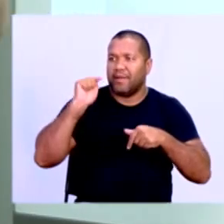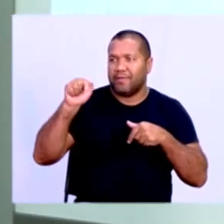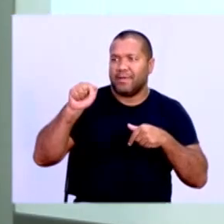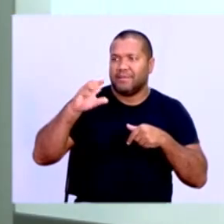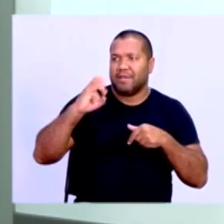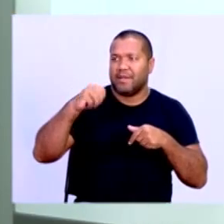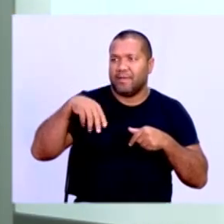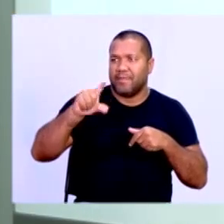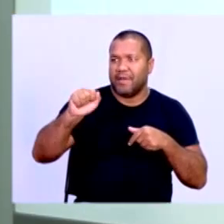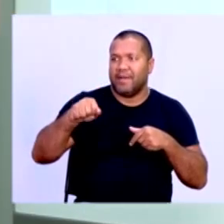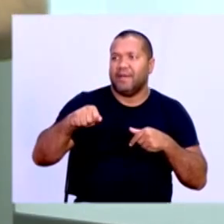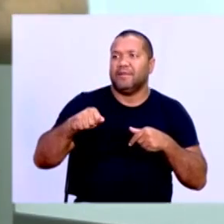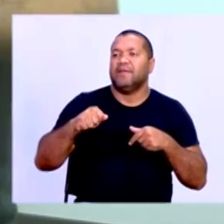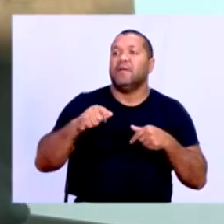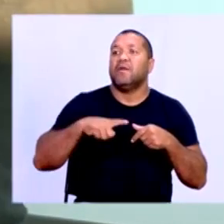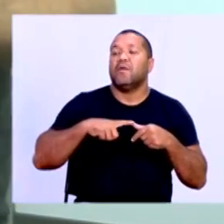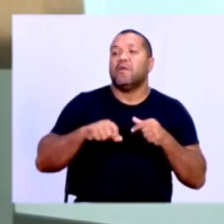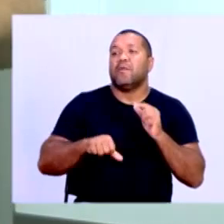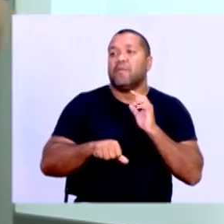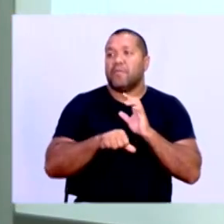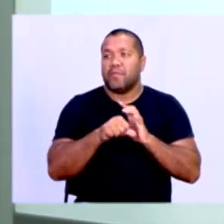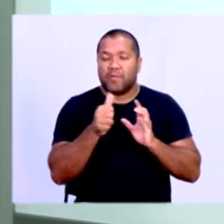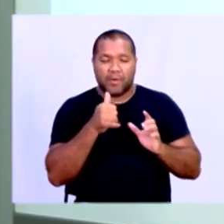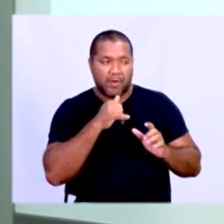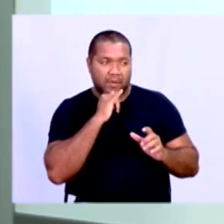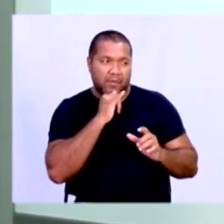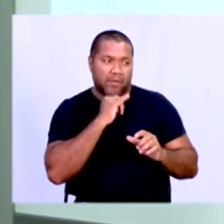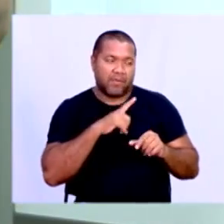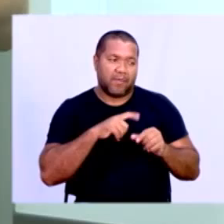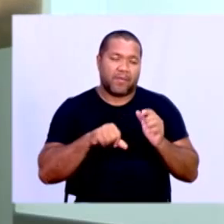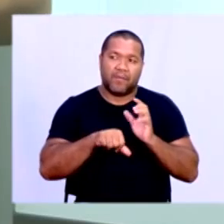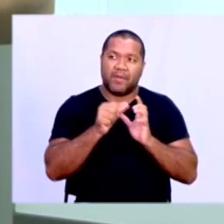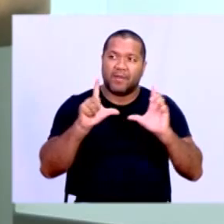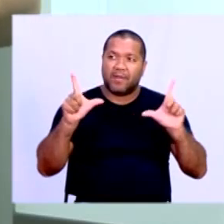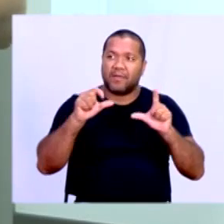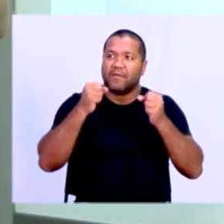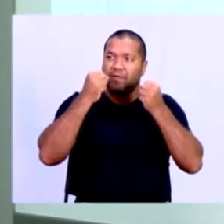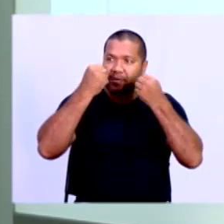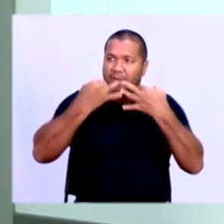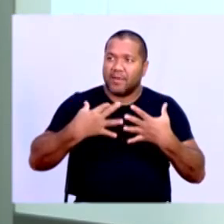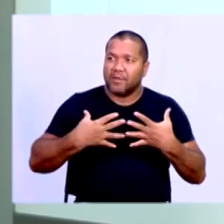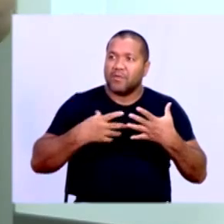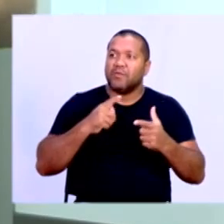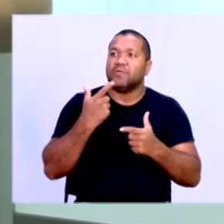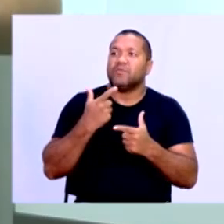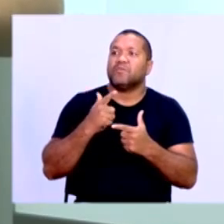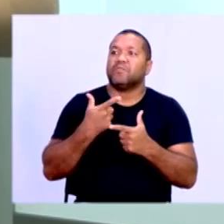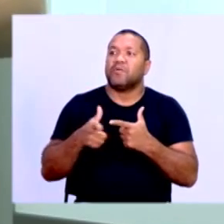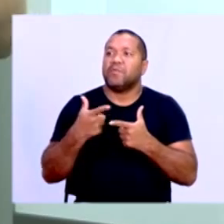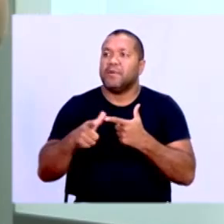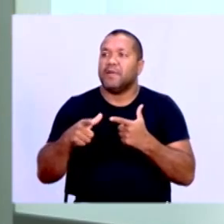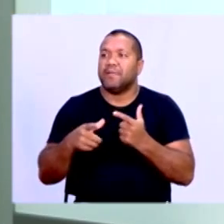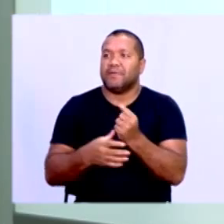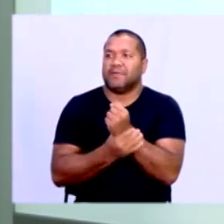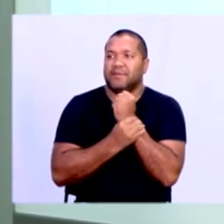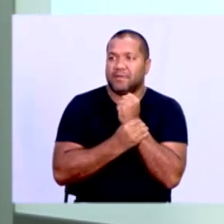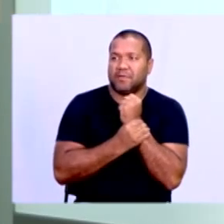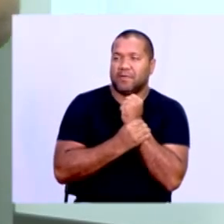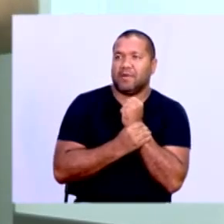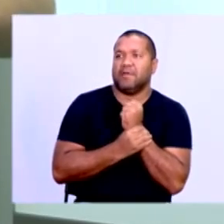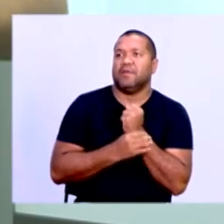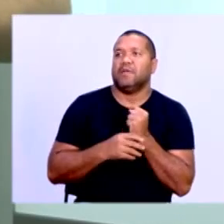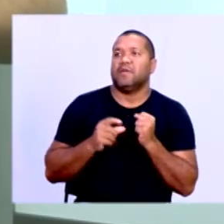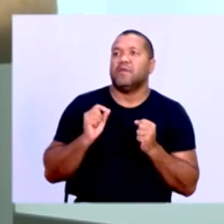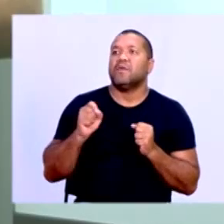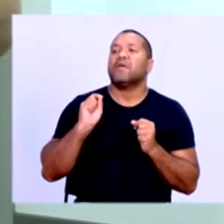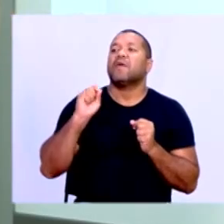primeira teleaula, a gente falou sobre riscos de segurança. Então, o que acontece? Os frameworks e as programações